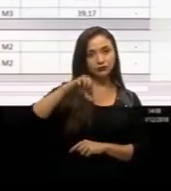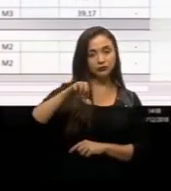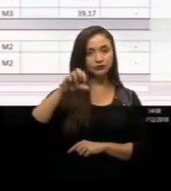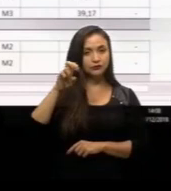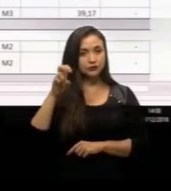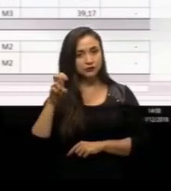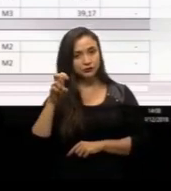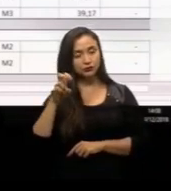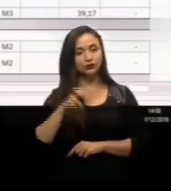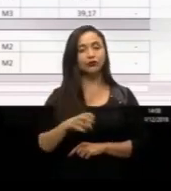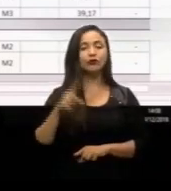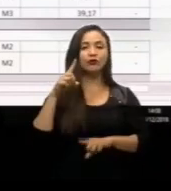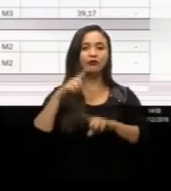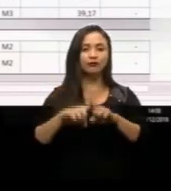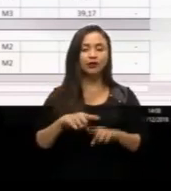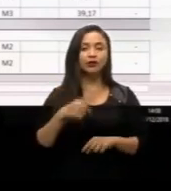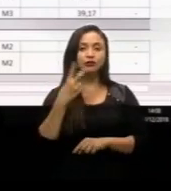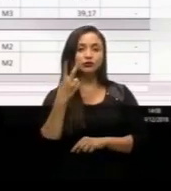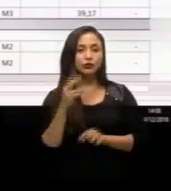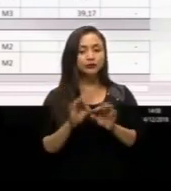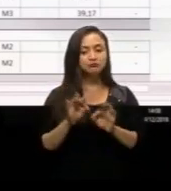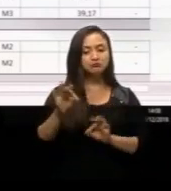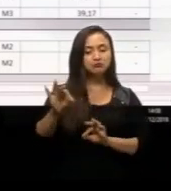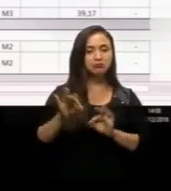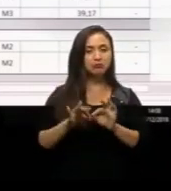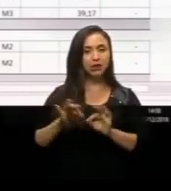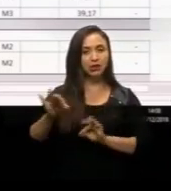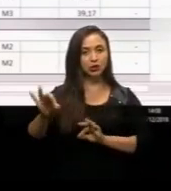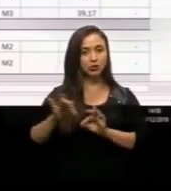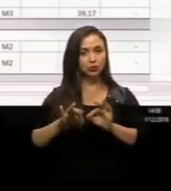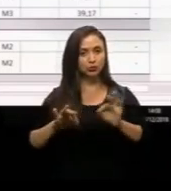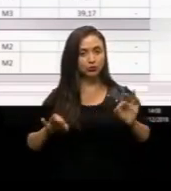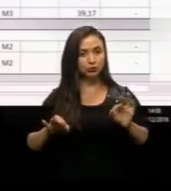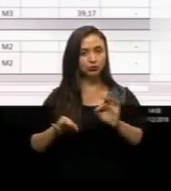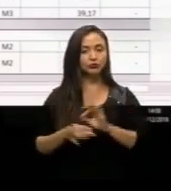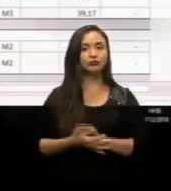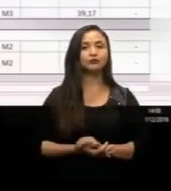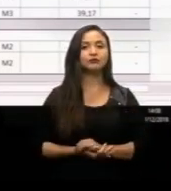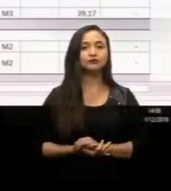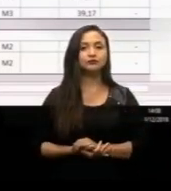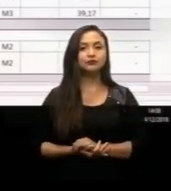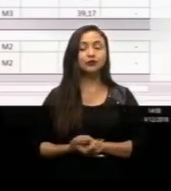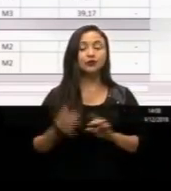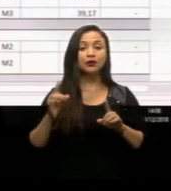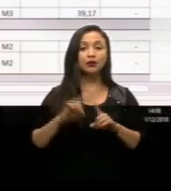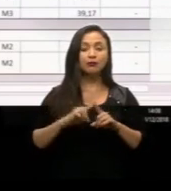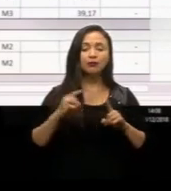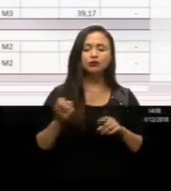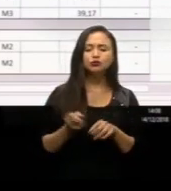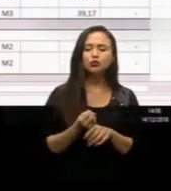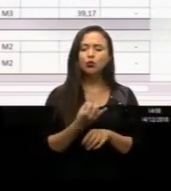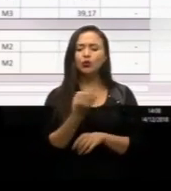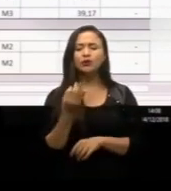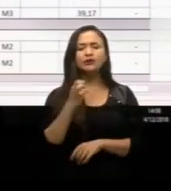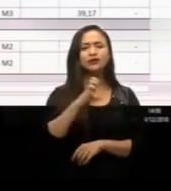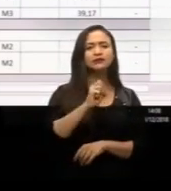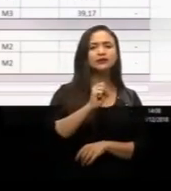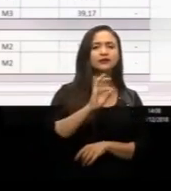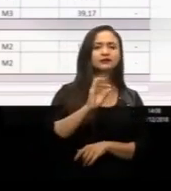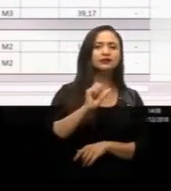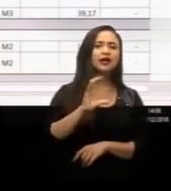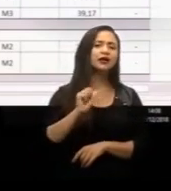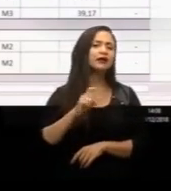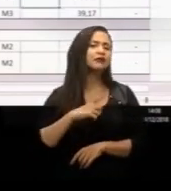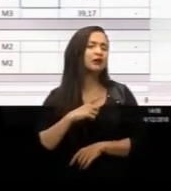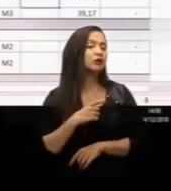0,395 vezes 2 metros de comprimento, certo? Só que quantas estacas eu tenho? Eu tenho 4